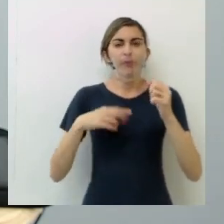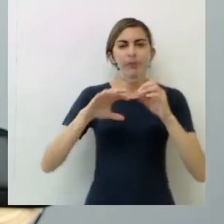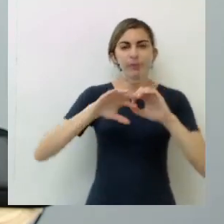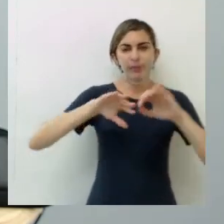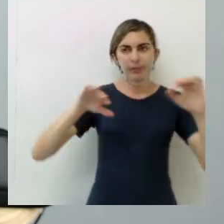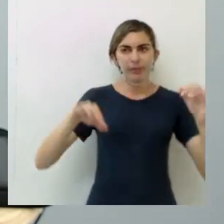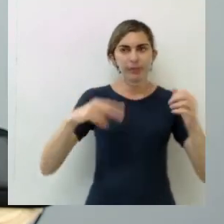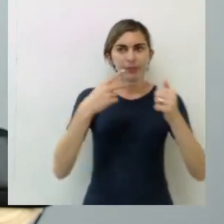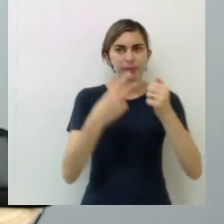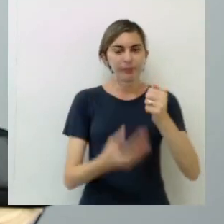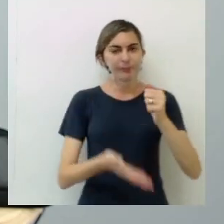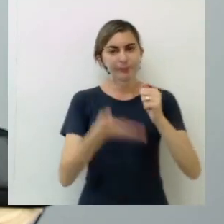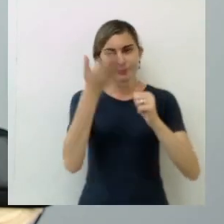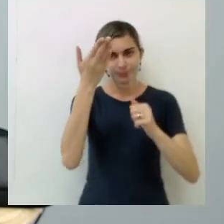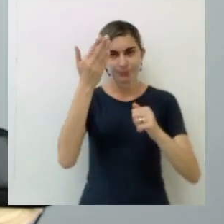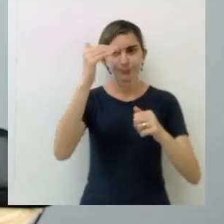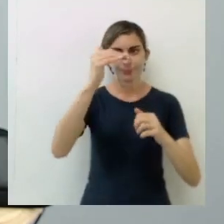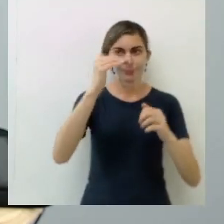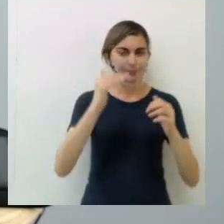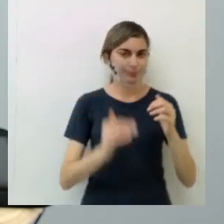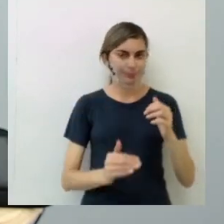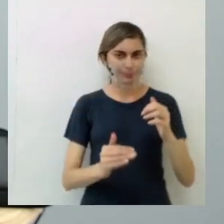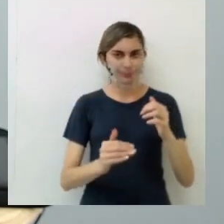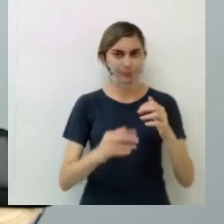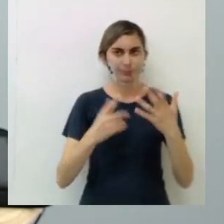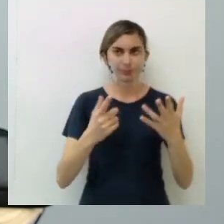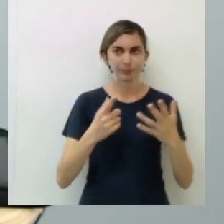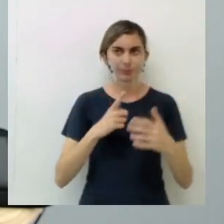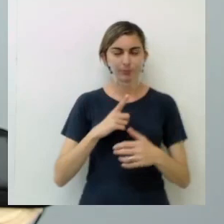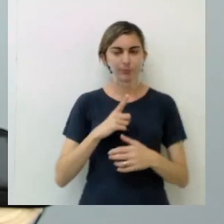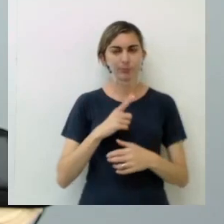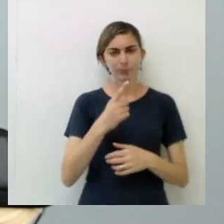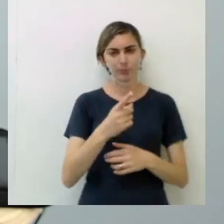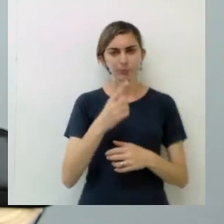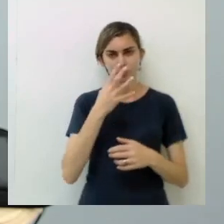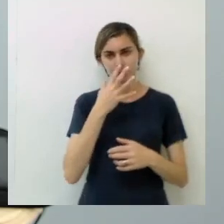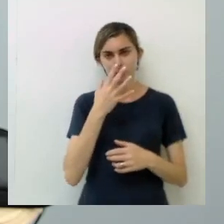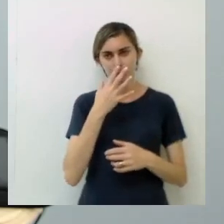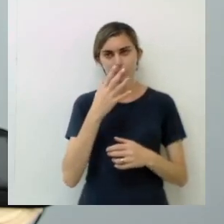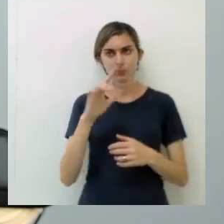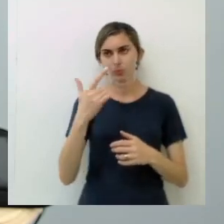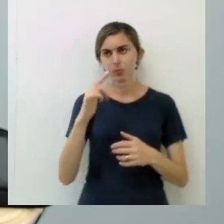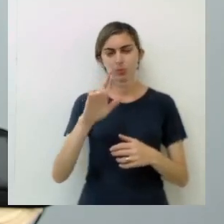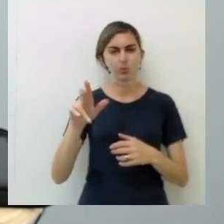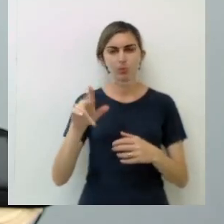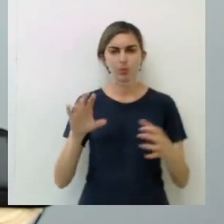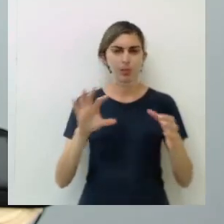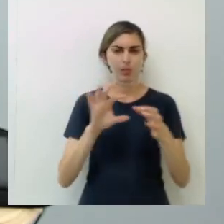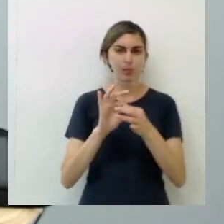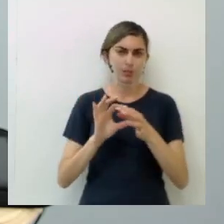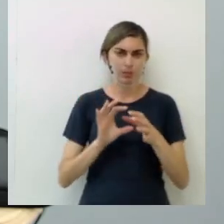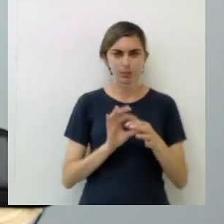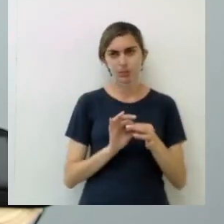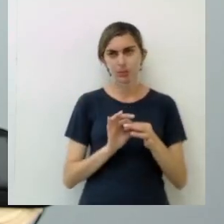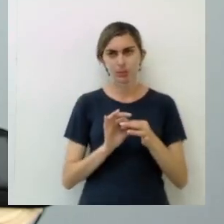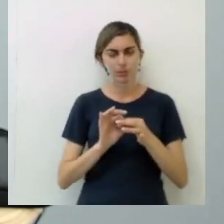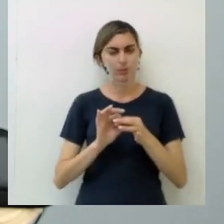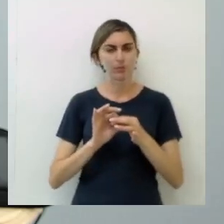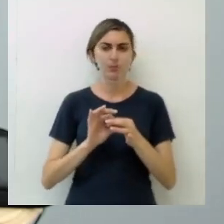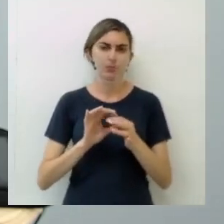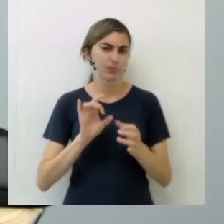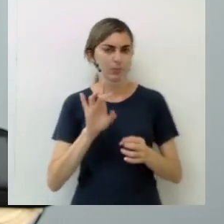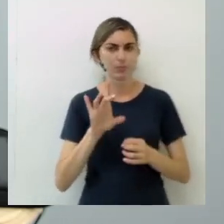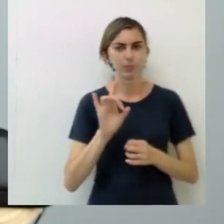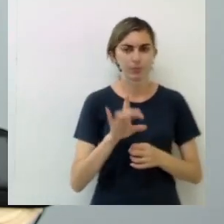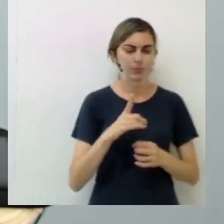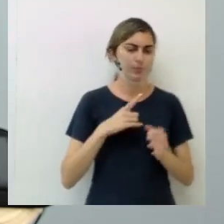em duas partes, a parte de cima e a parte de baixo. Observe que isso aqui não são duas ligações, tá, pessoal? Aqui é uma ligação